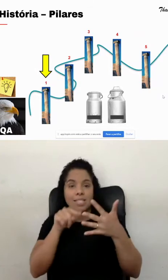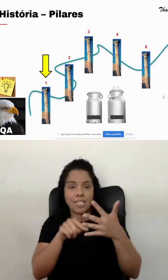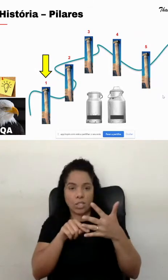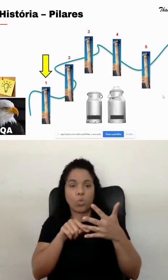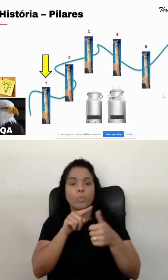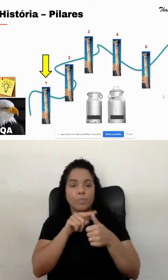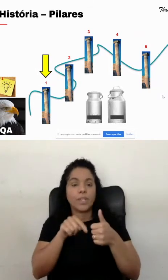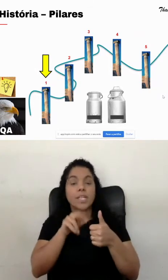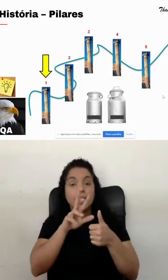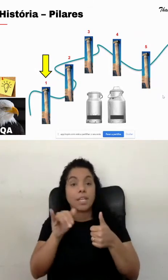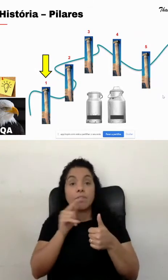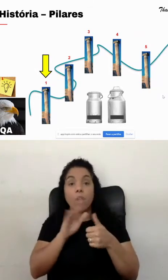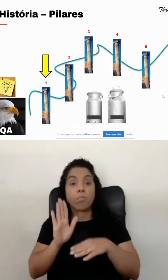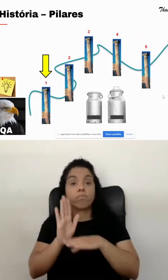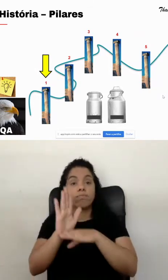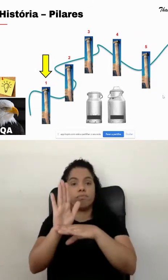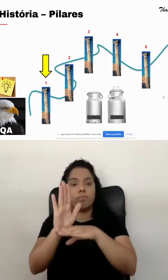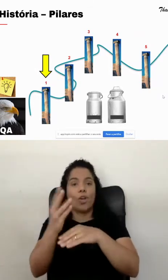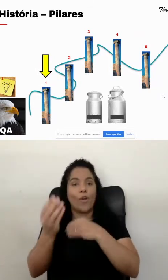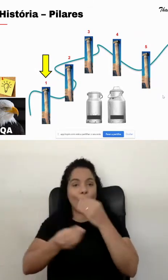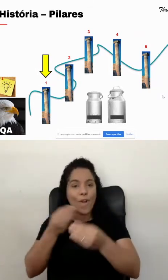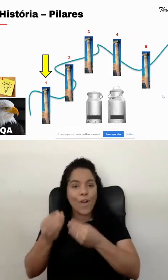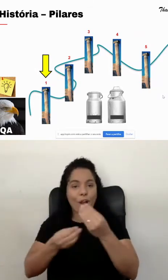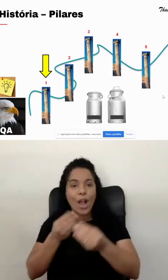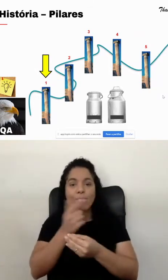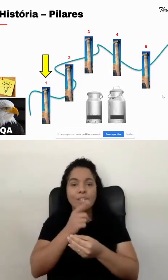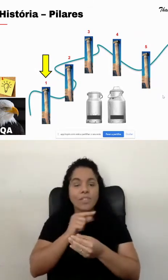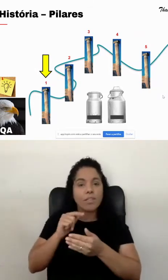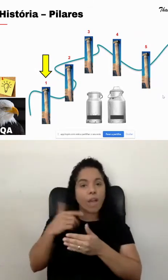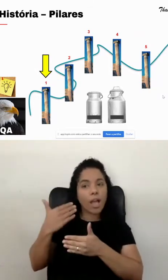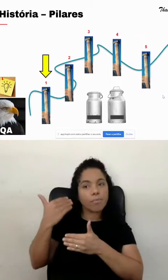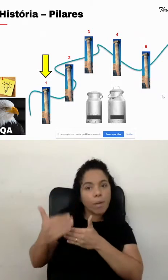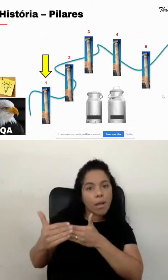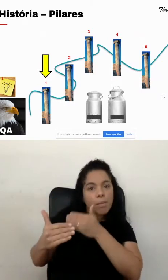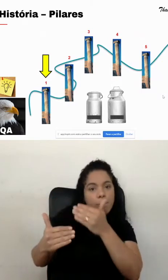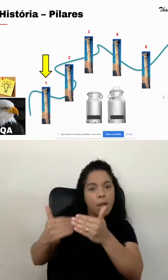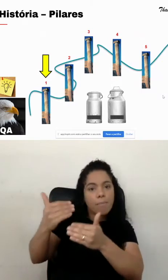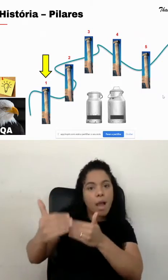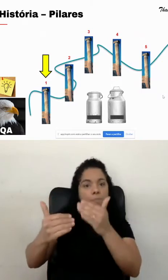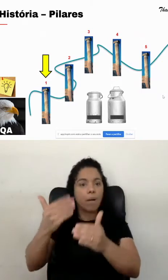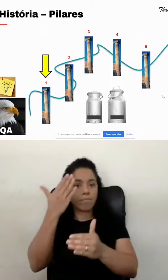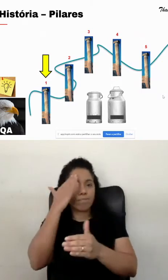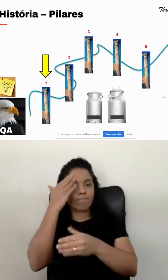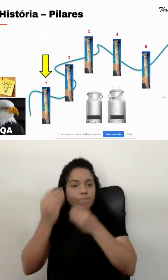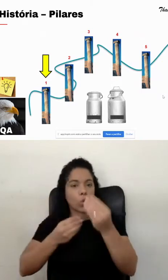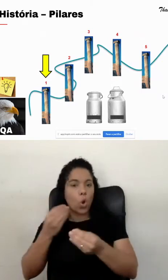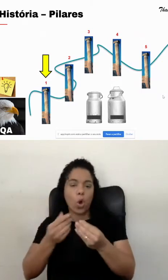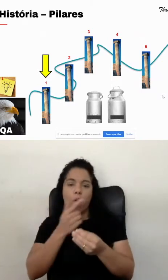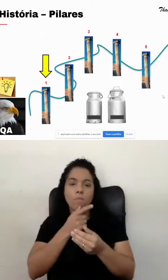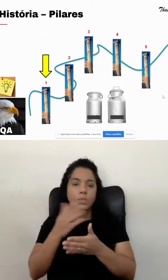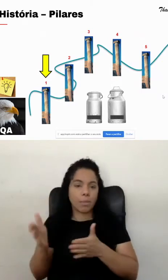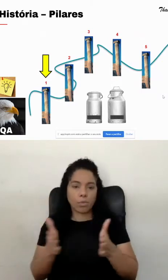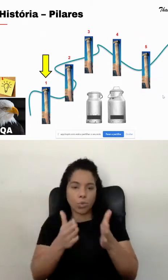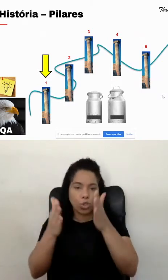vão fazer uma base, né? Vai ser o chão que você vai pisar e vai dar suporte para essa